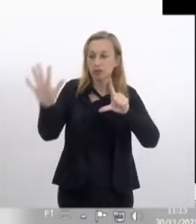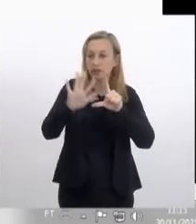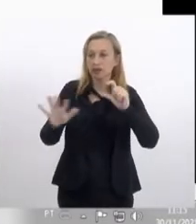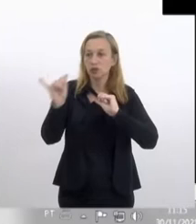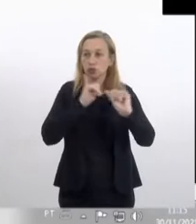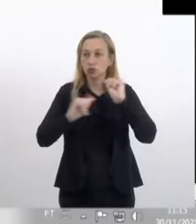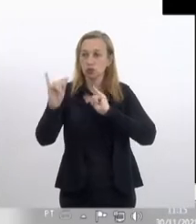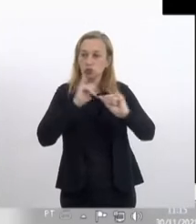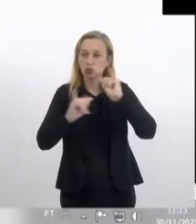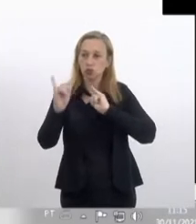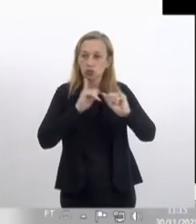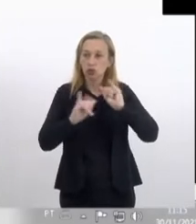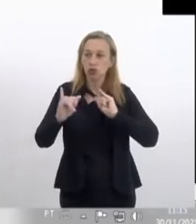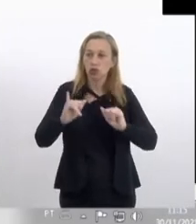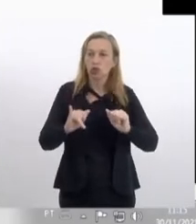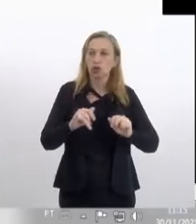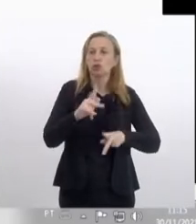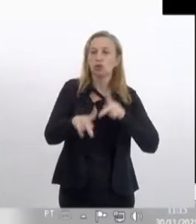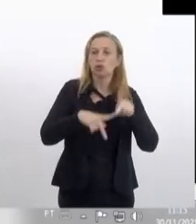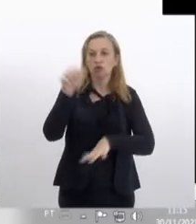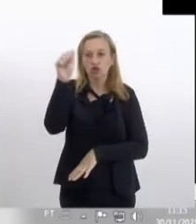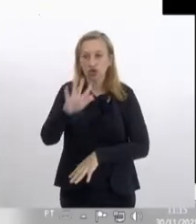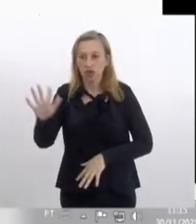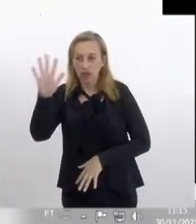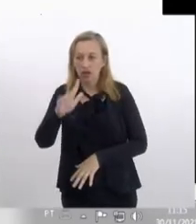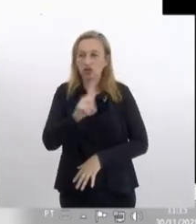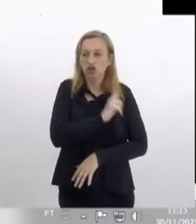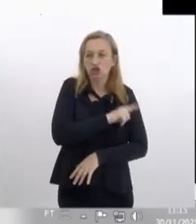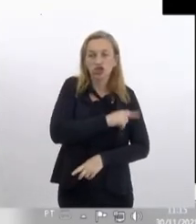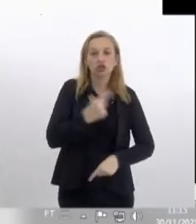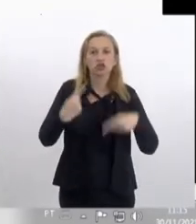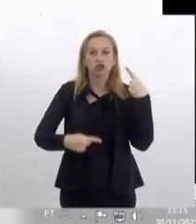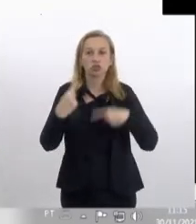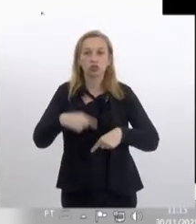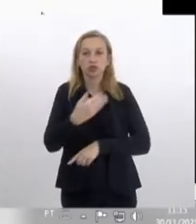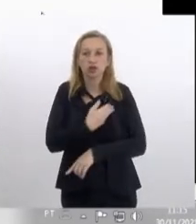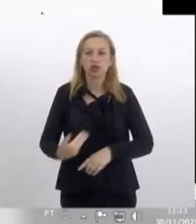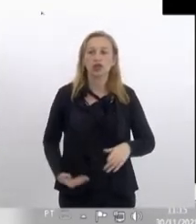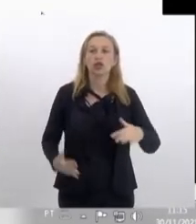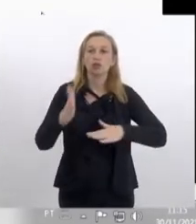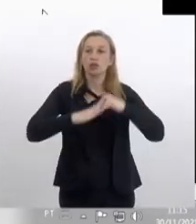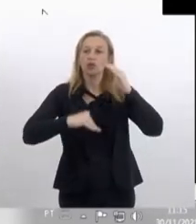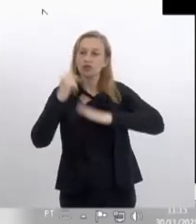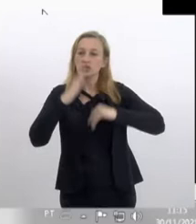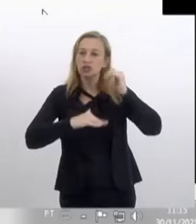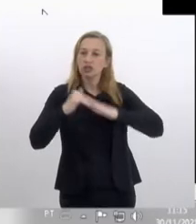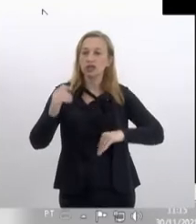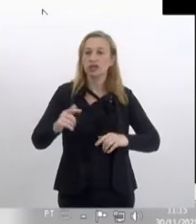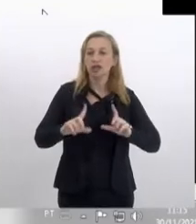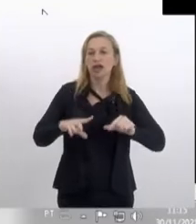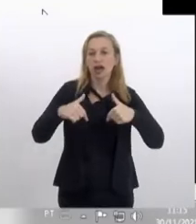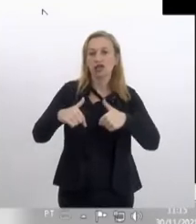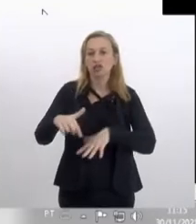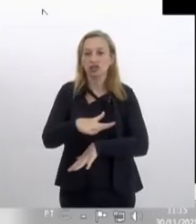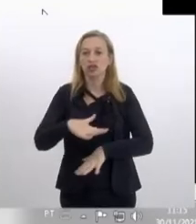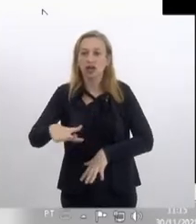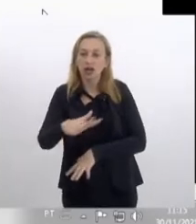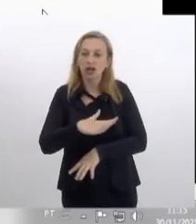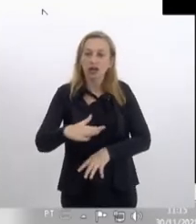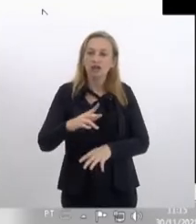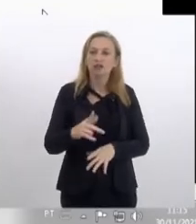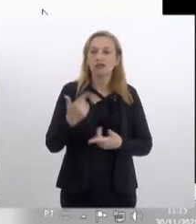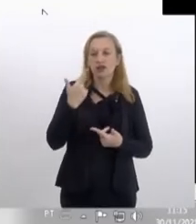informativa destinada à população geral, aos gestores de políticas públicas, os profissionais que atuam na área, e ele vai